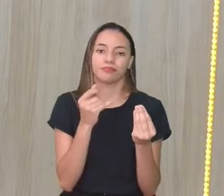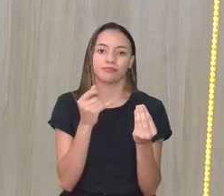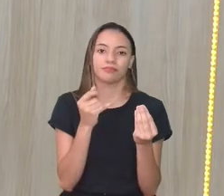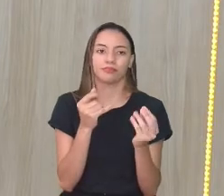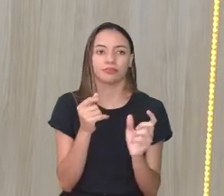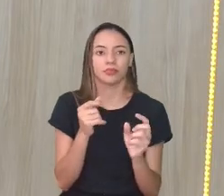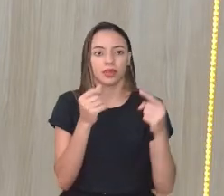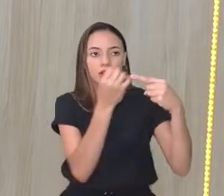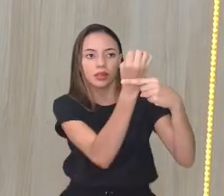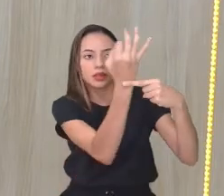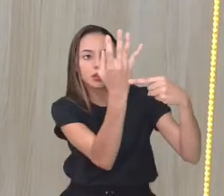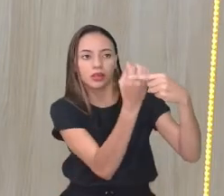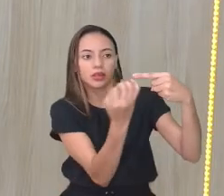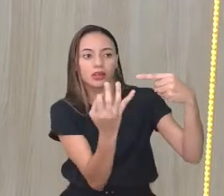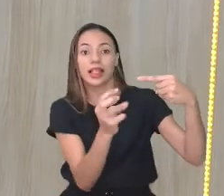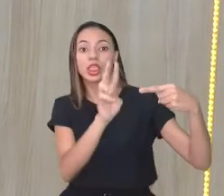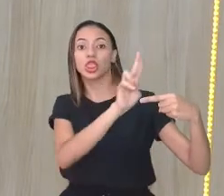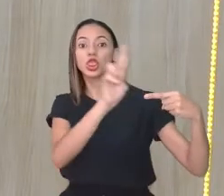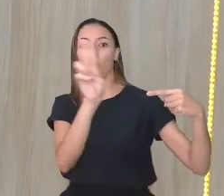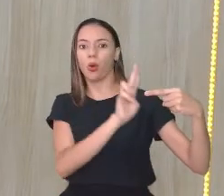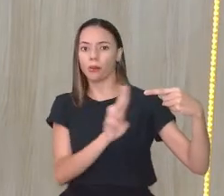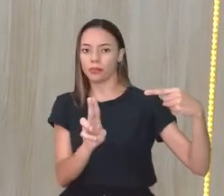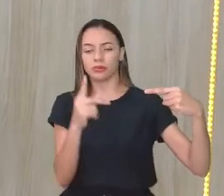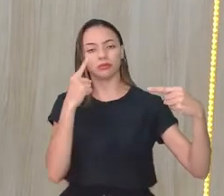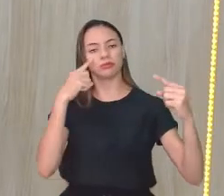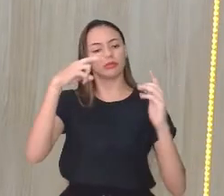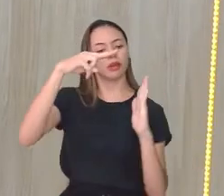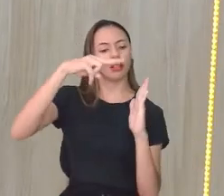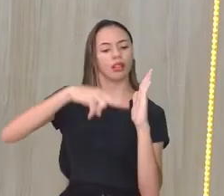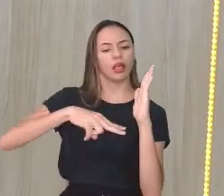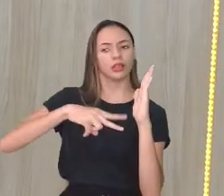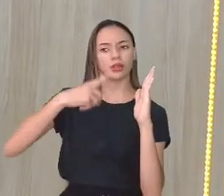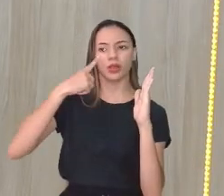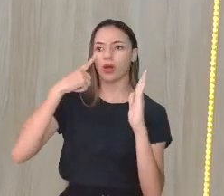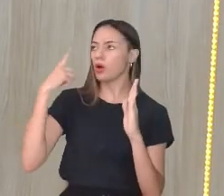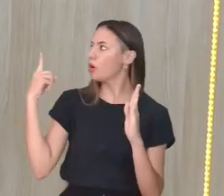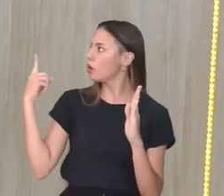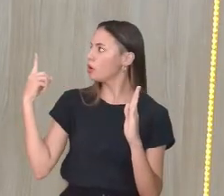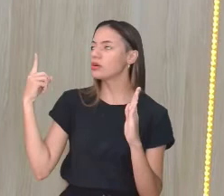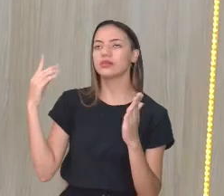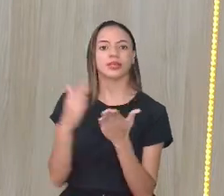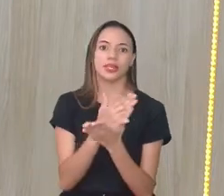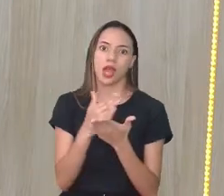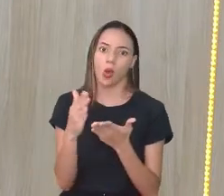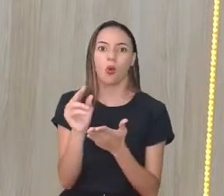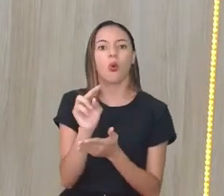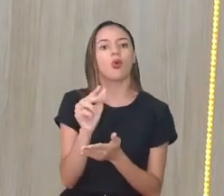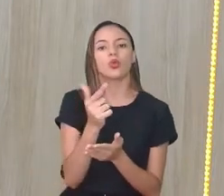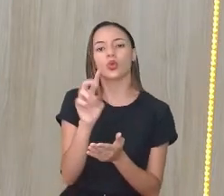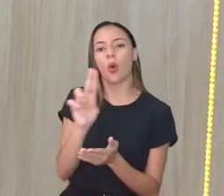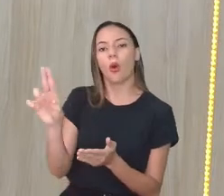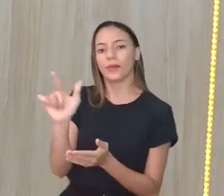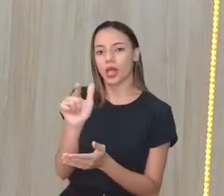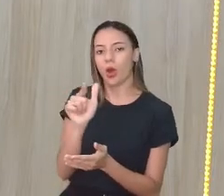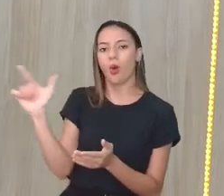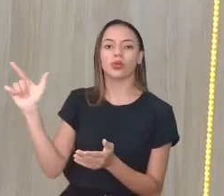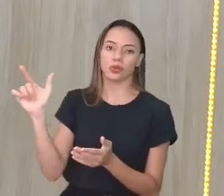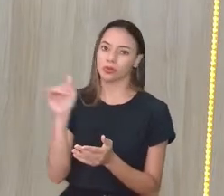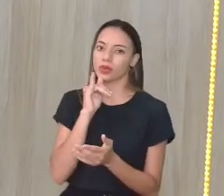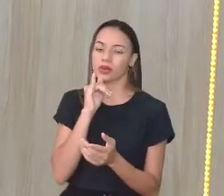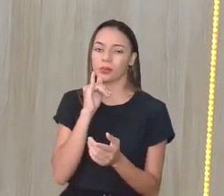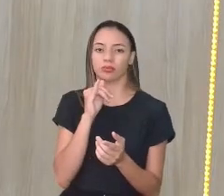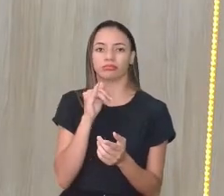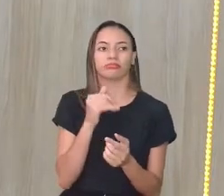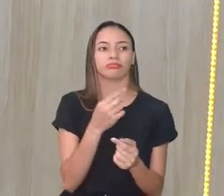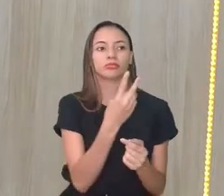uma fração, você vai perceber que essa leitura aí aparece em alguns outros nomes. Por exemplo, 2 quintos, beleza.